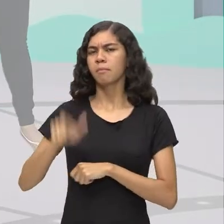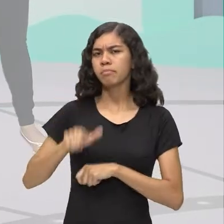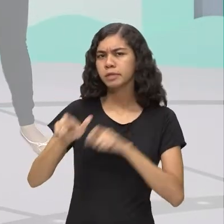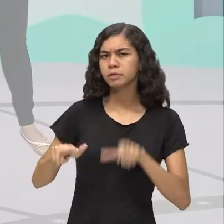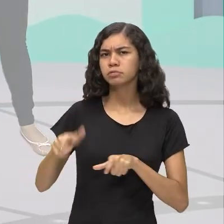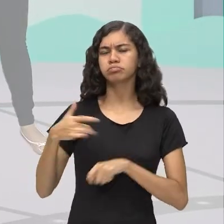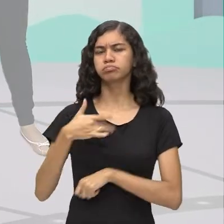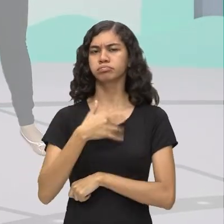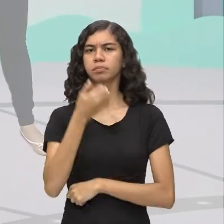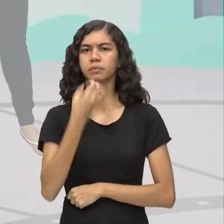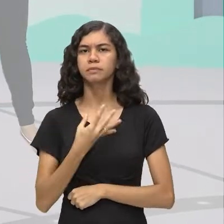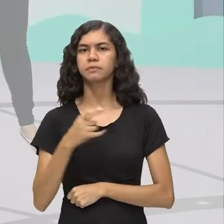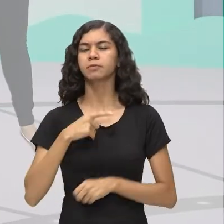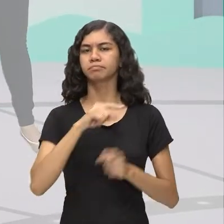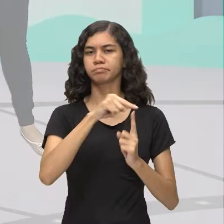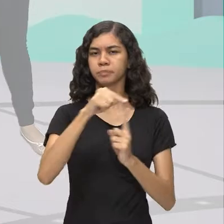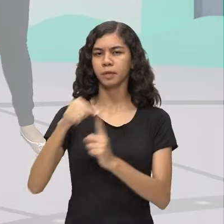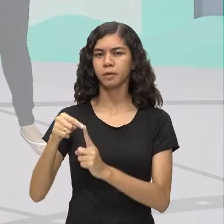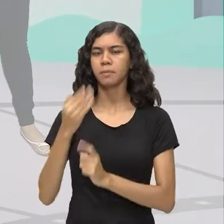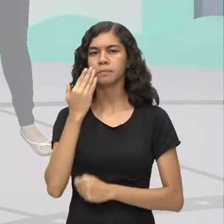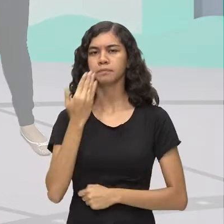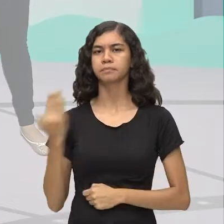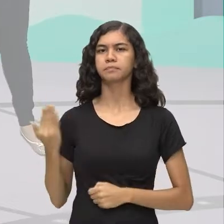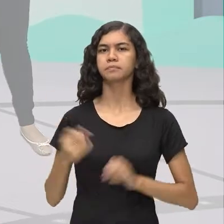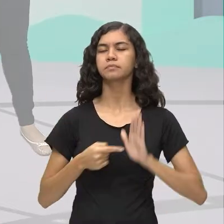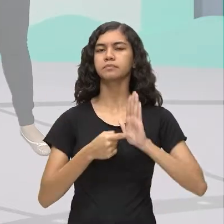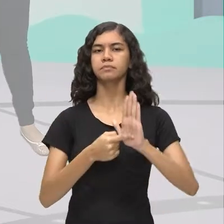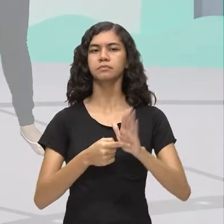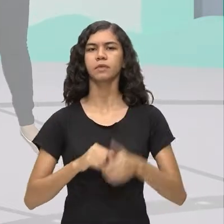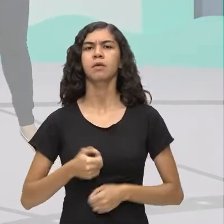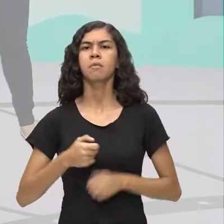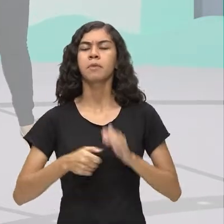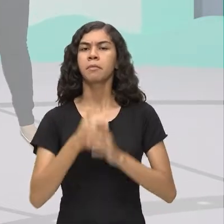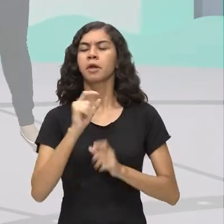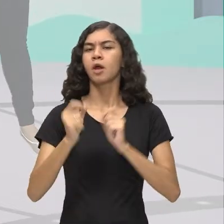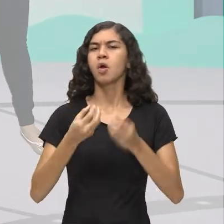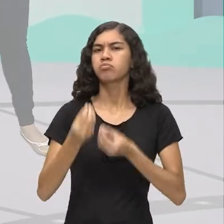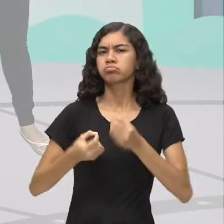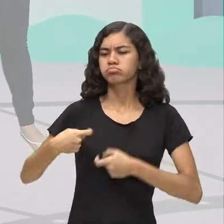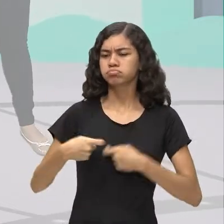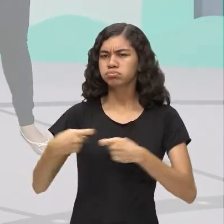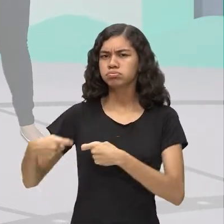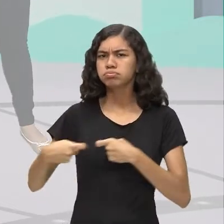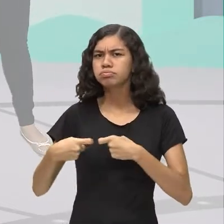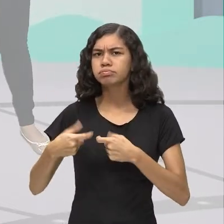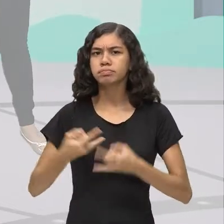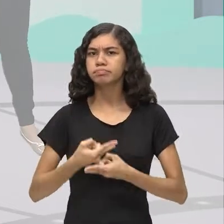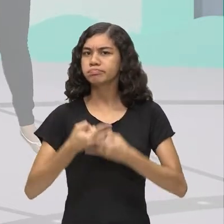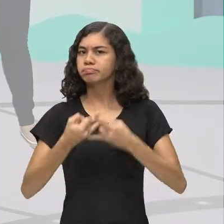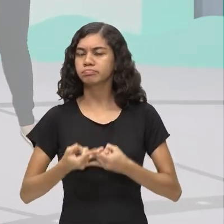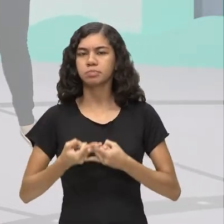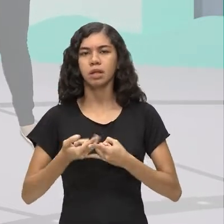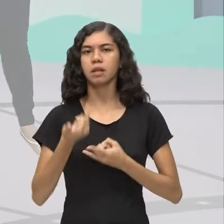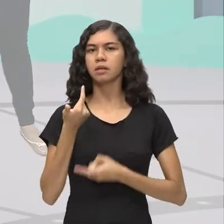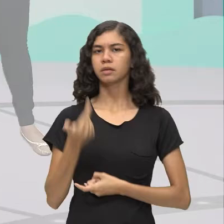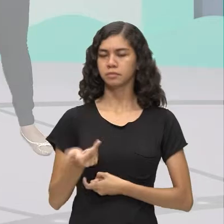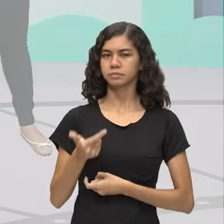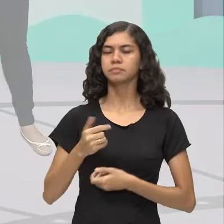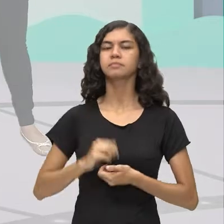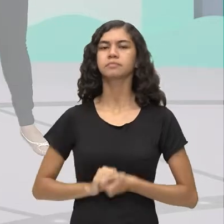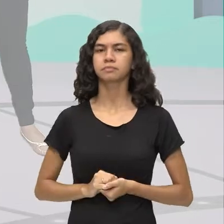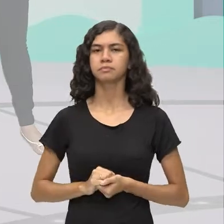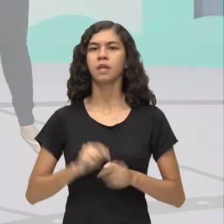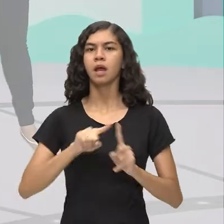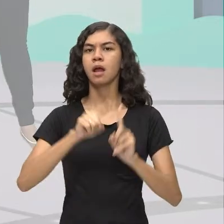agora as diferentes formas. Primeiramente, o sexo sem proteção, sem uso de preservativos, de barreira.